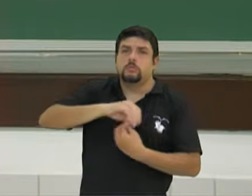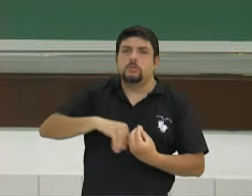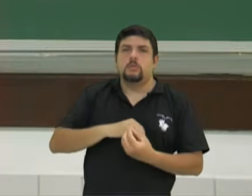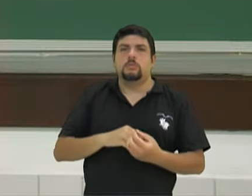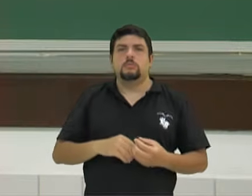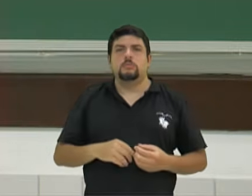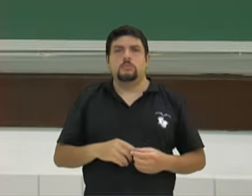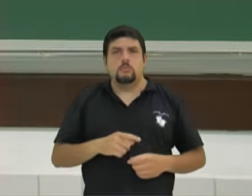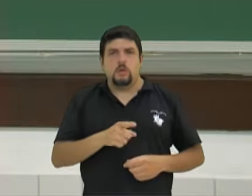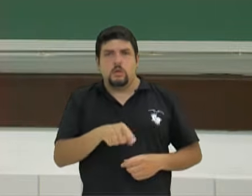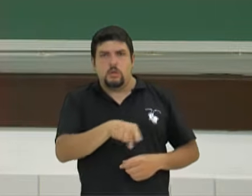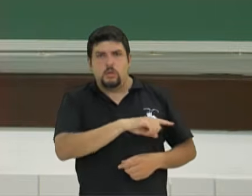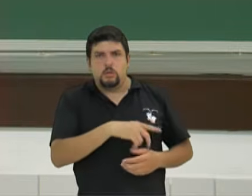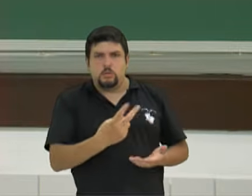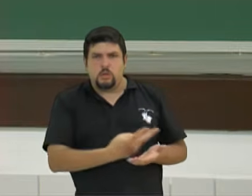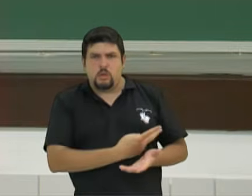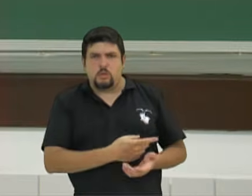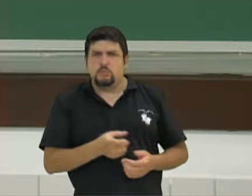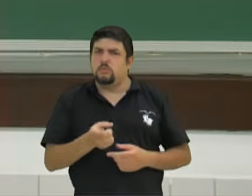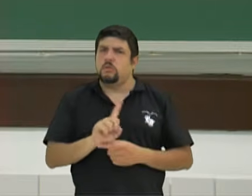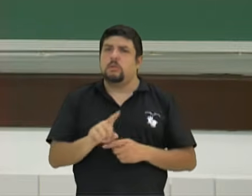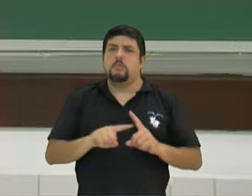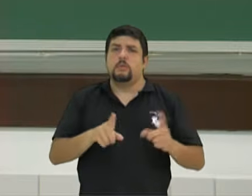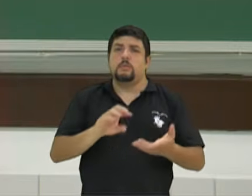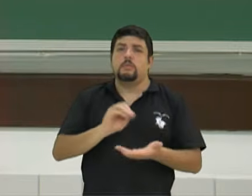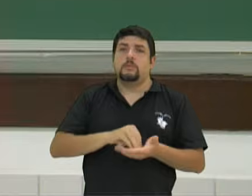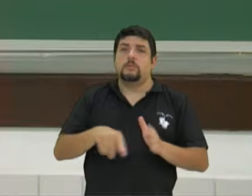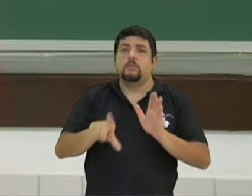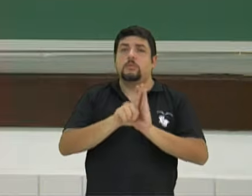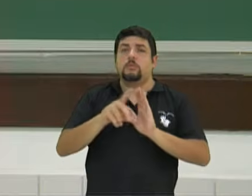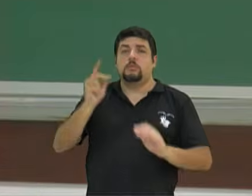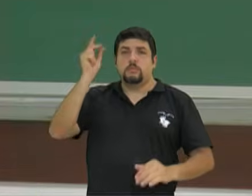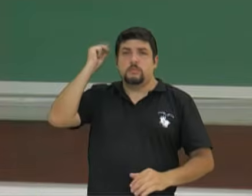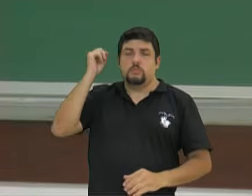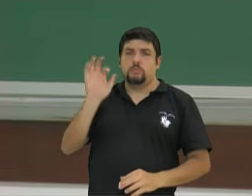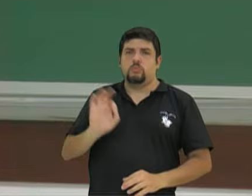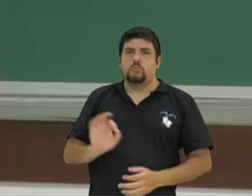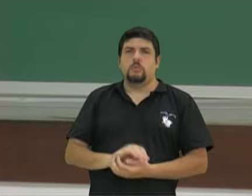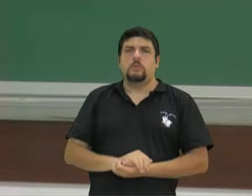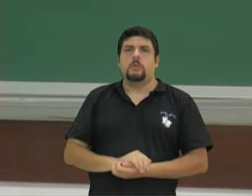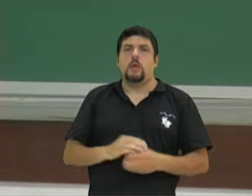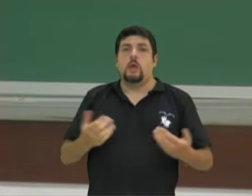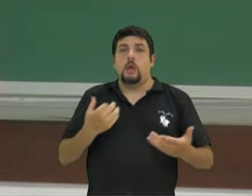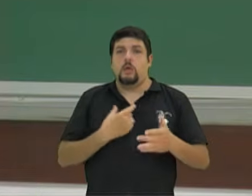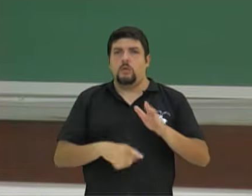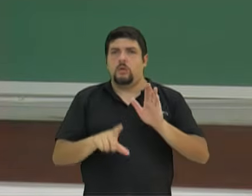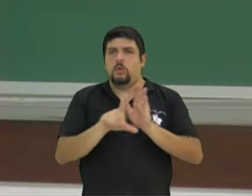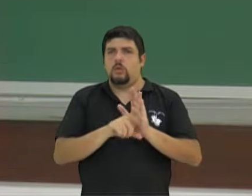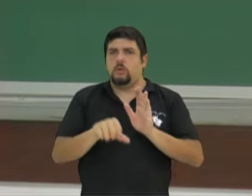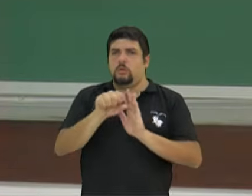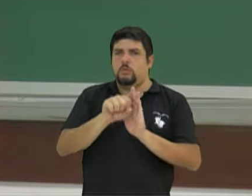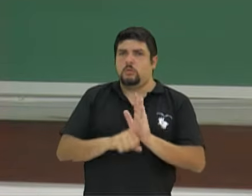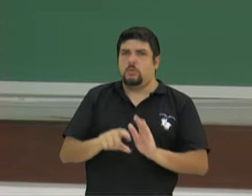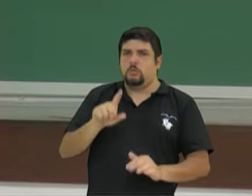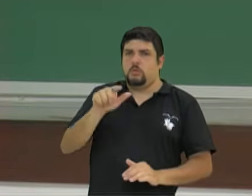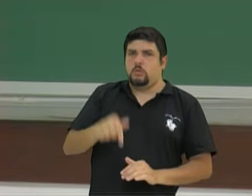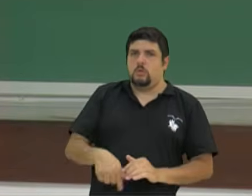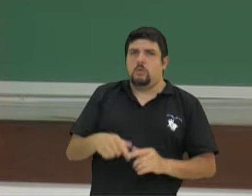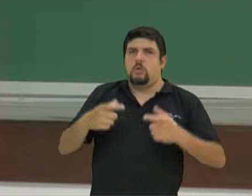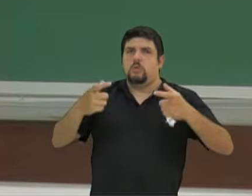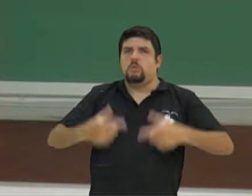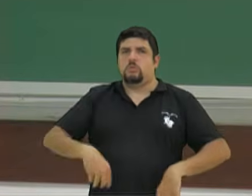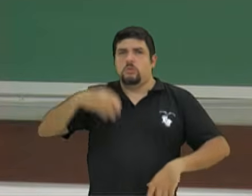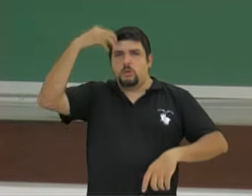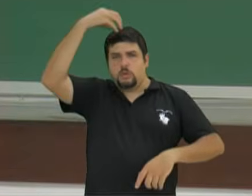estavam errados? Não, porque não tinha nenhuma lei que sancionava aquilo. Agora, a gente tem o copyright, que é uma lei lá do século XVII, da Rainha da Inglaterra, mas